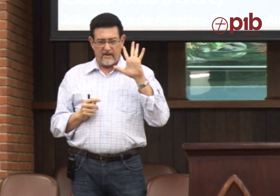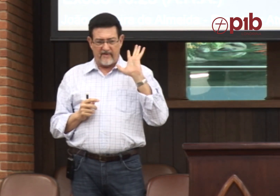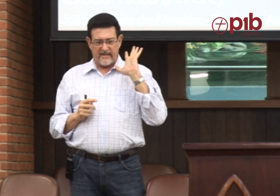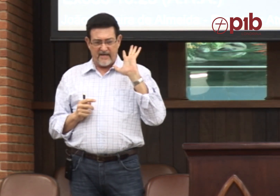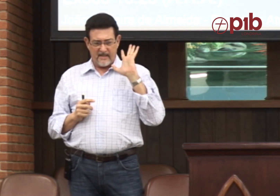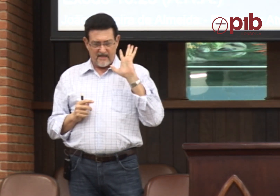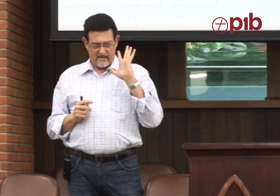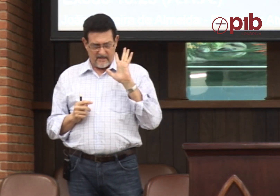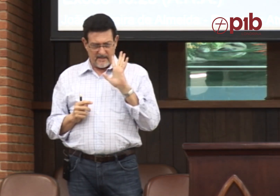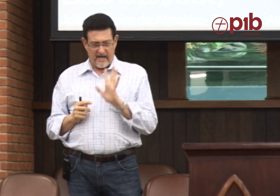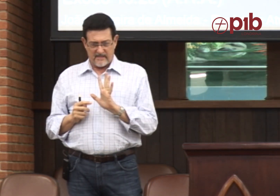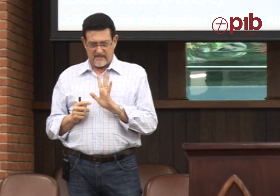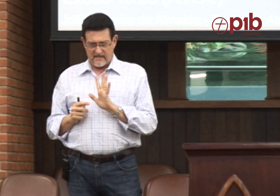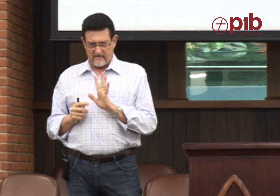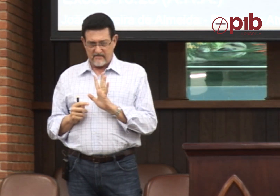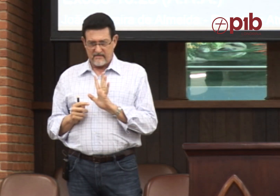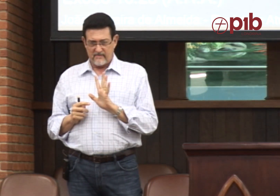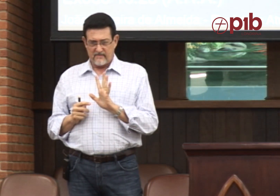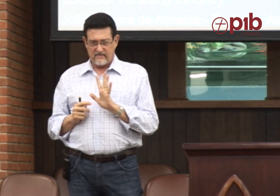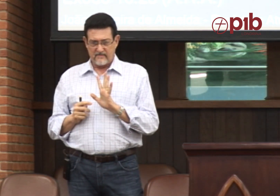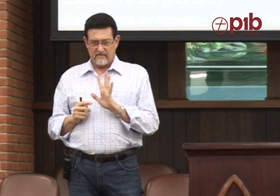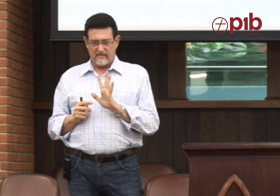levaria 10